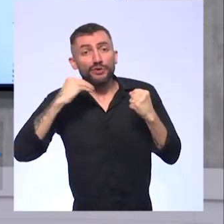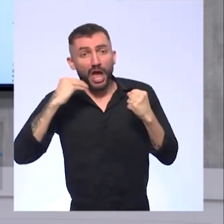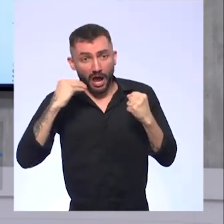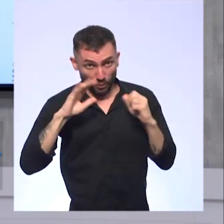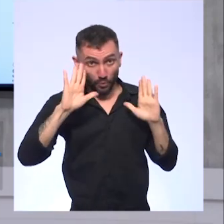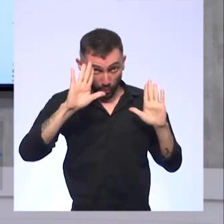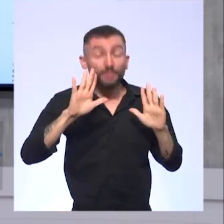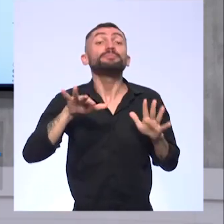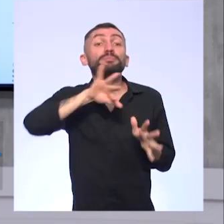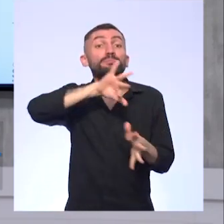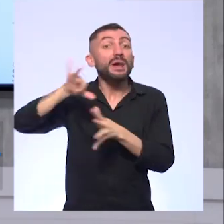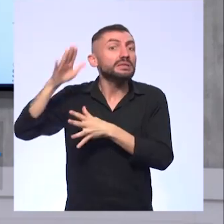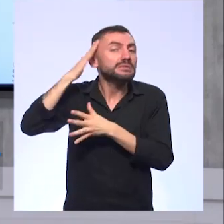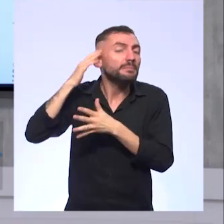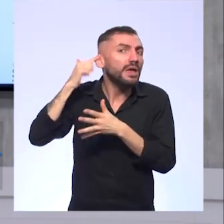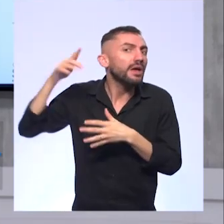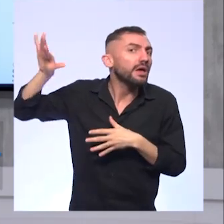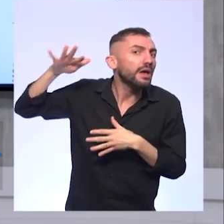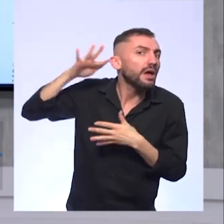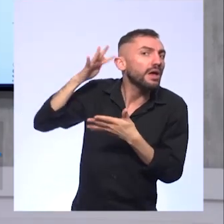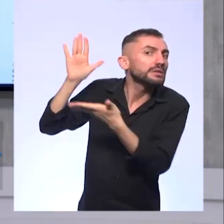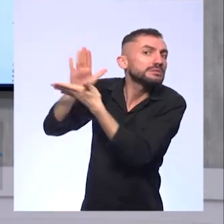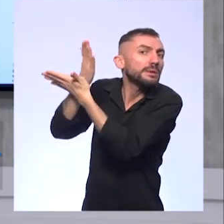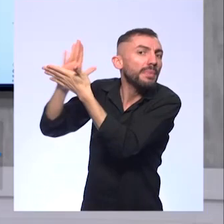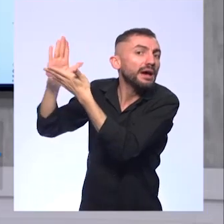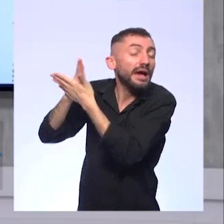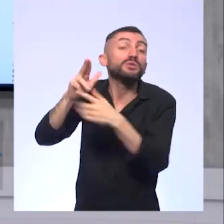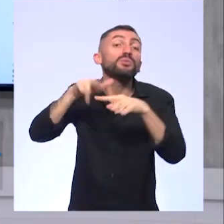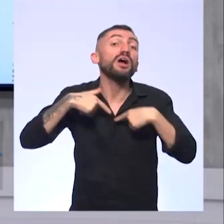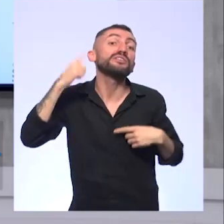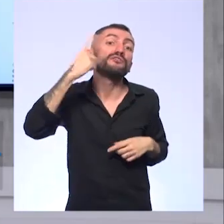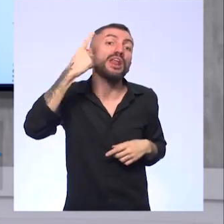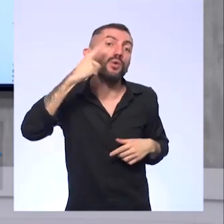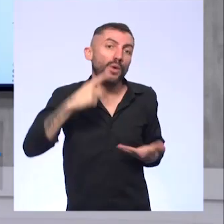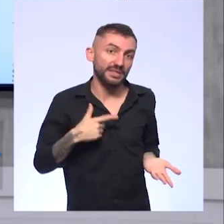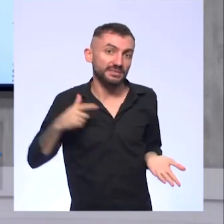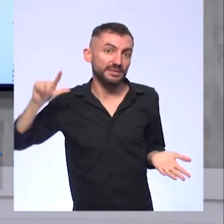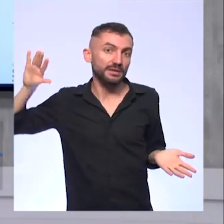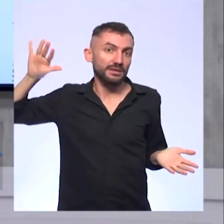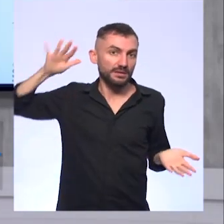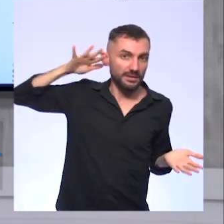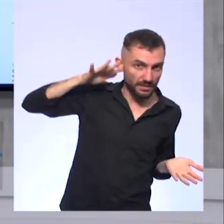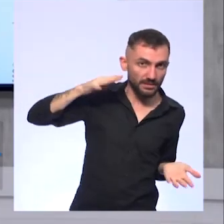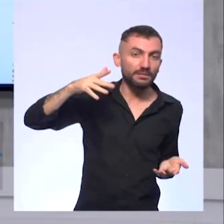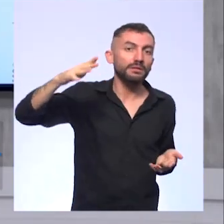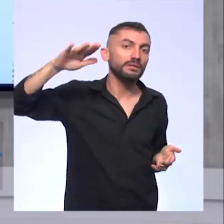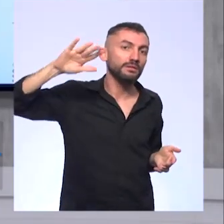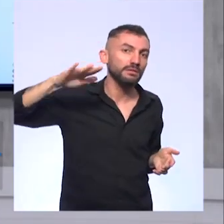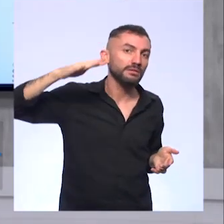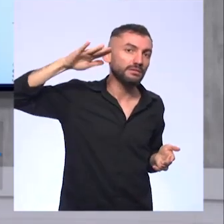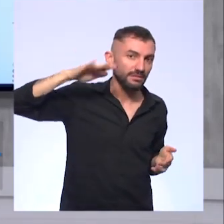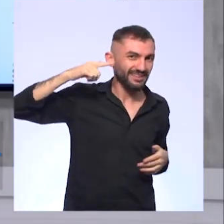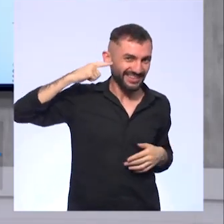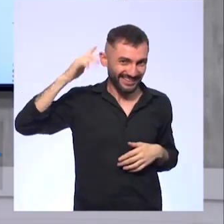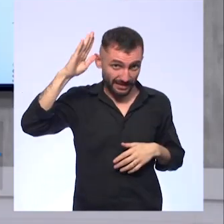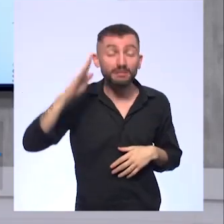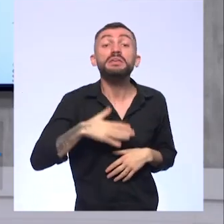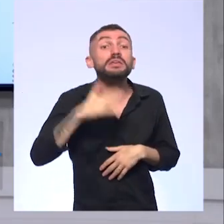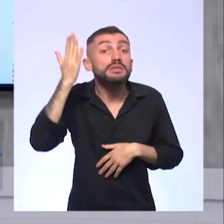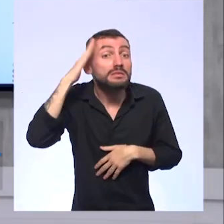percebeu uma nota de trem de outra porque a gente percebe uma mudança na frequência final do mesmo jeito fica muito mais simples de